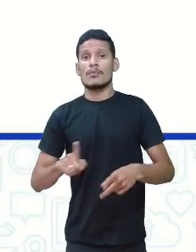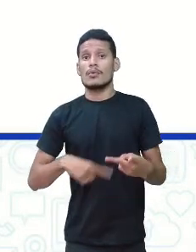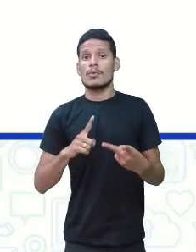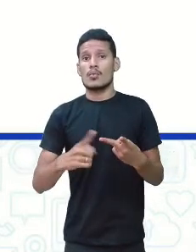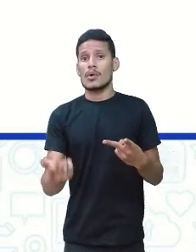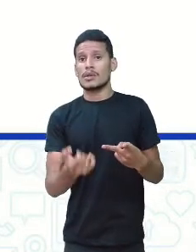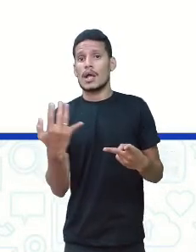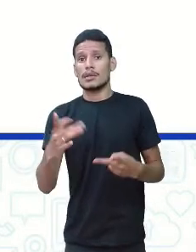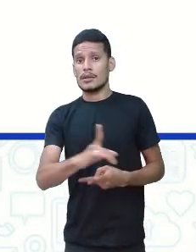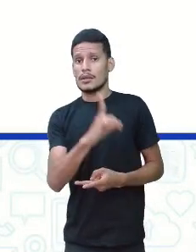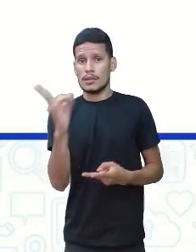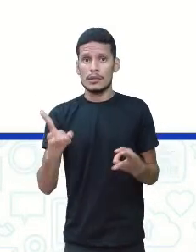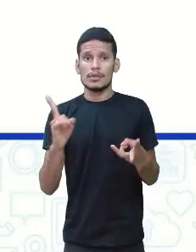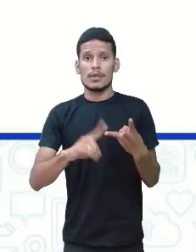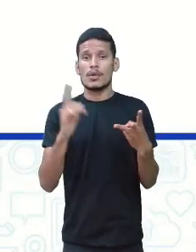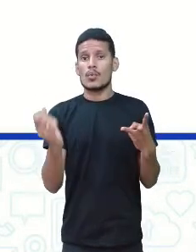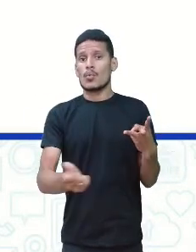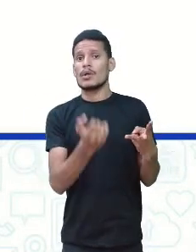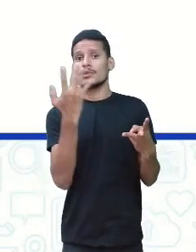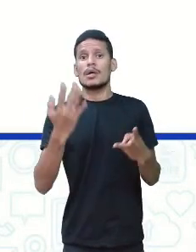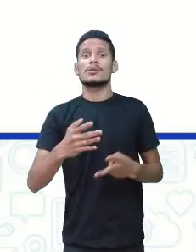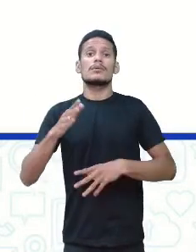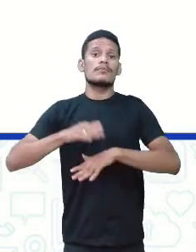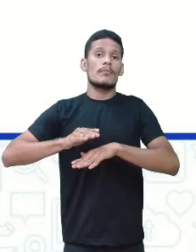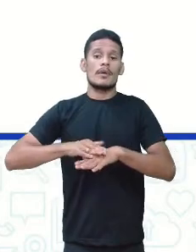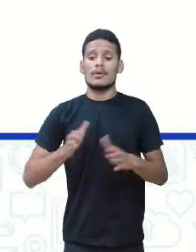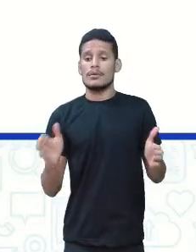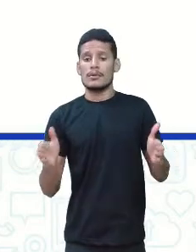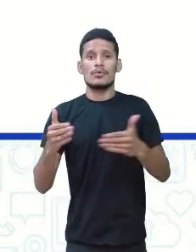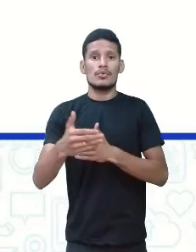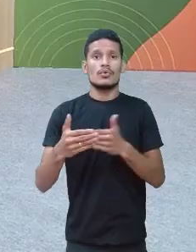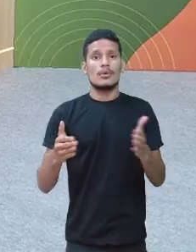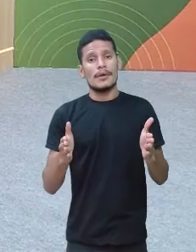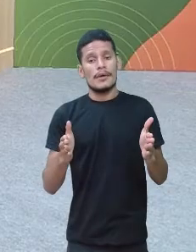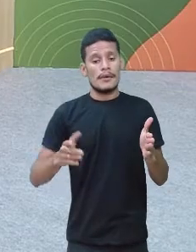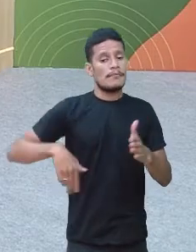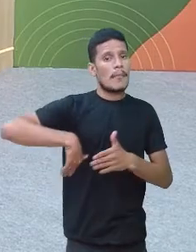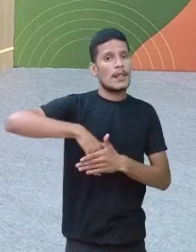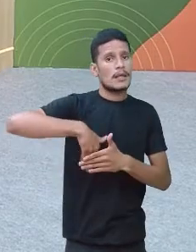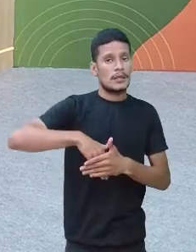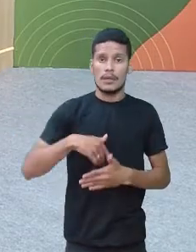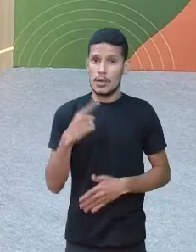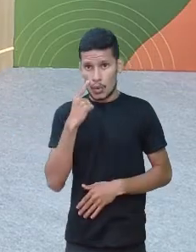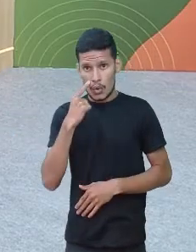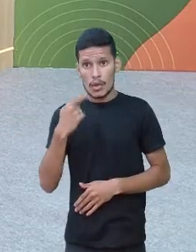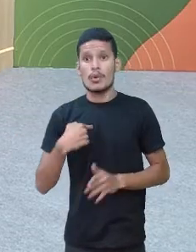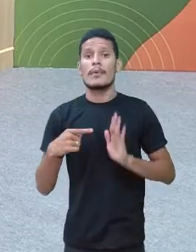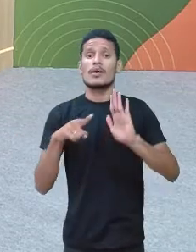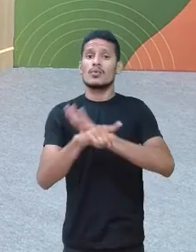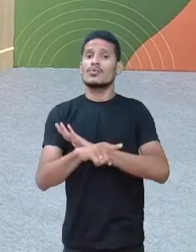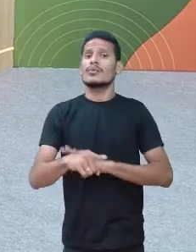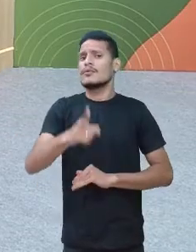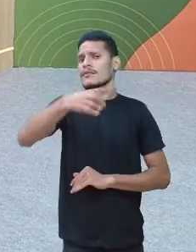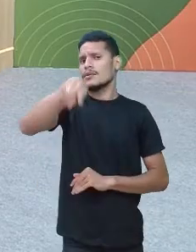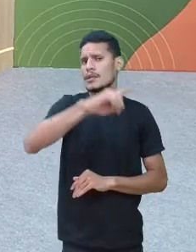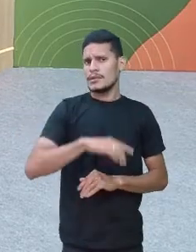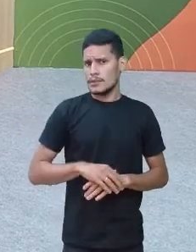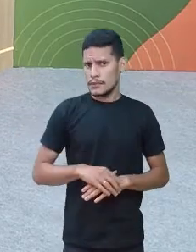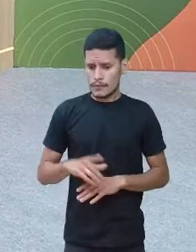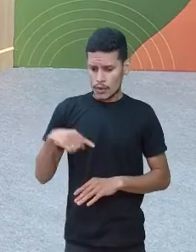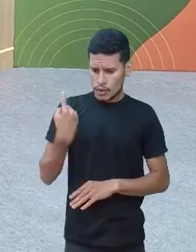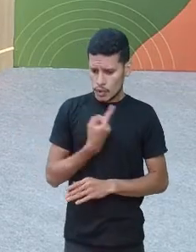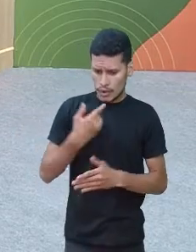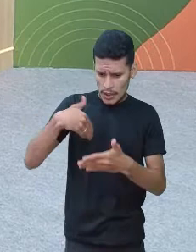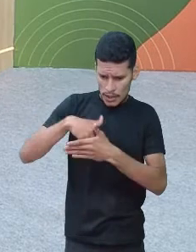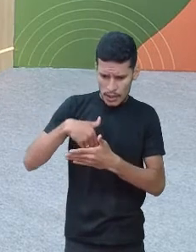quantidade de dias e a quantidade de partidas. E aí eu pergunto para vocês, a gente jogando a mesma